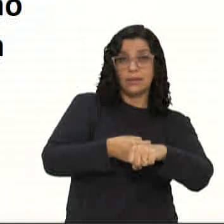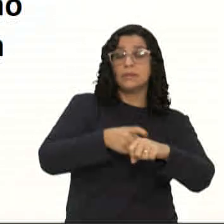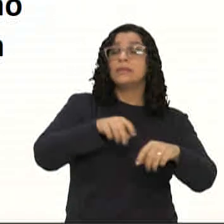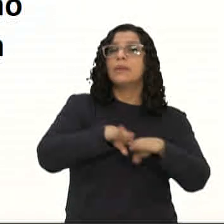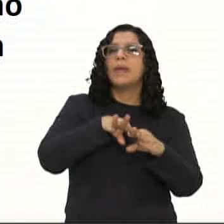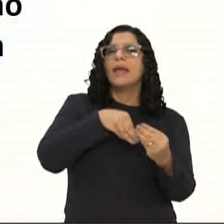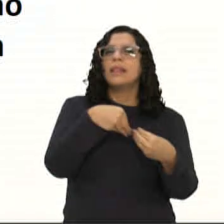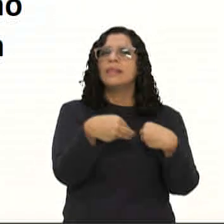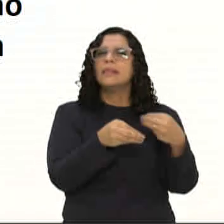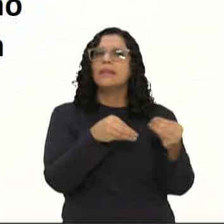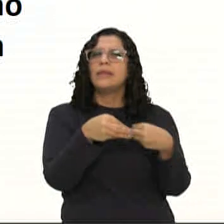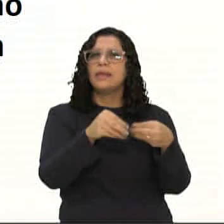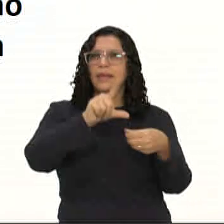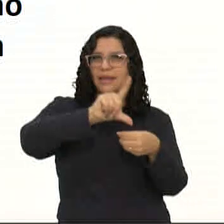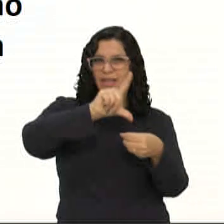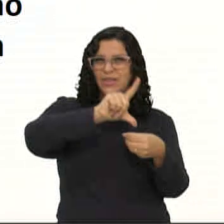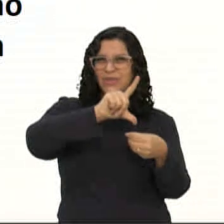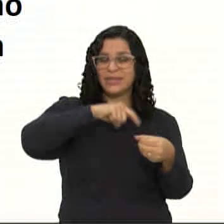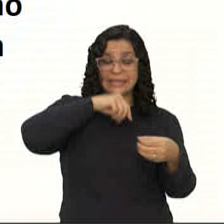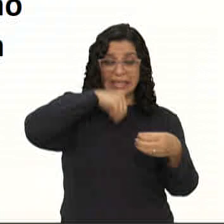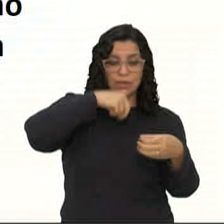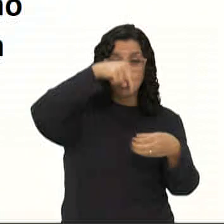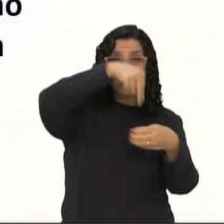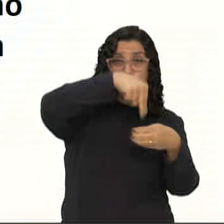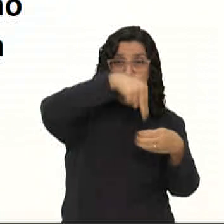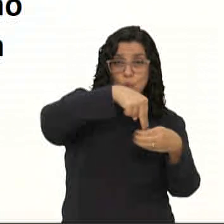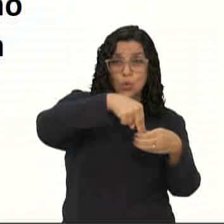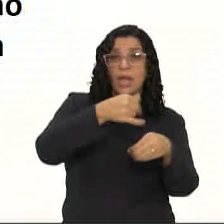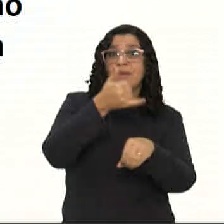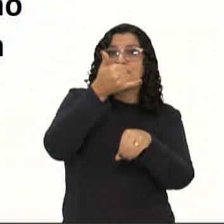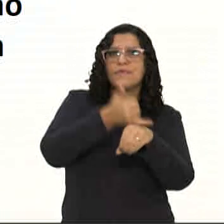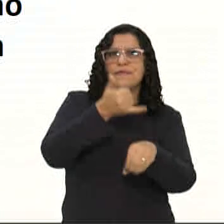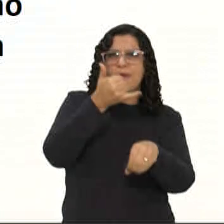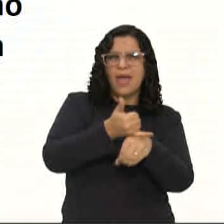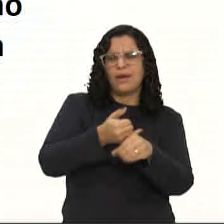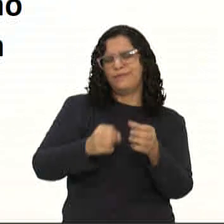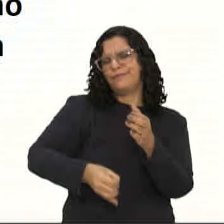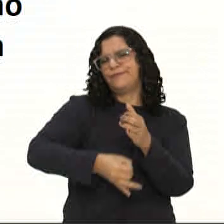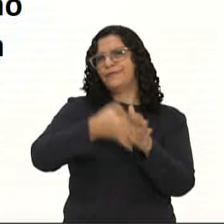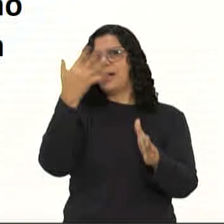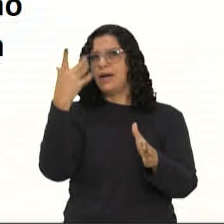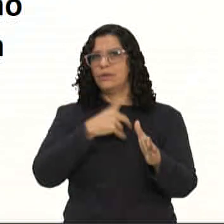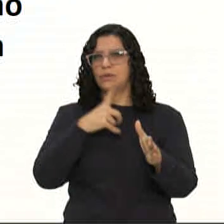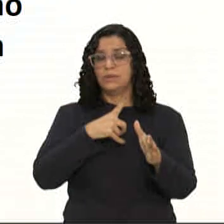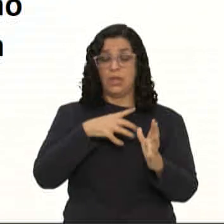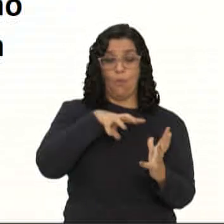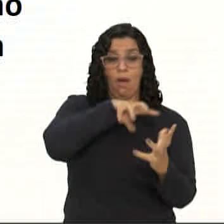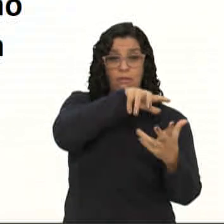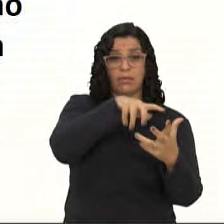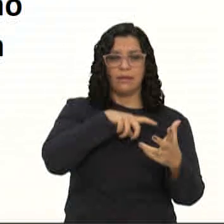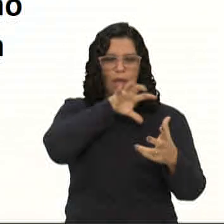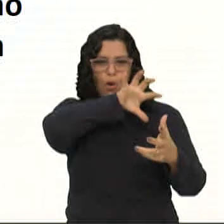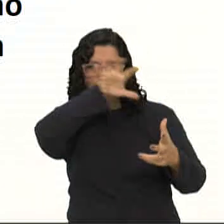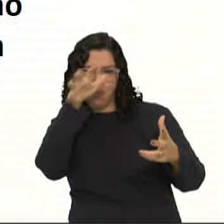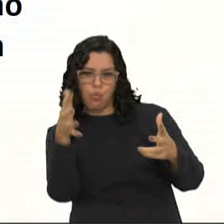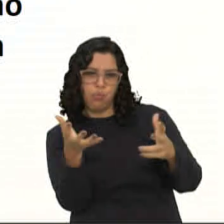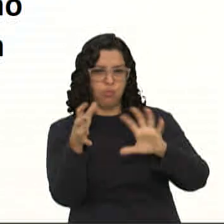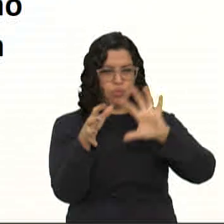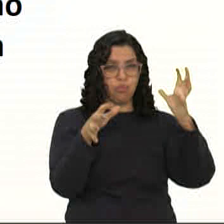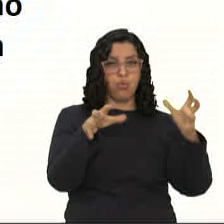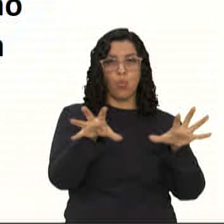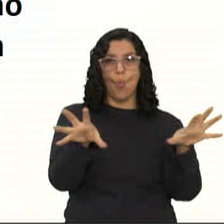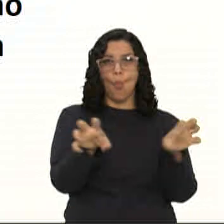do núcleo. Ligas metálicas de ferro, são vários metais ali. A Terra possui um campo magnético muito